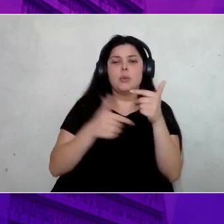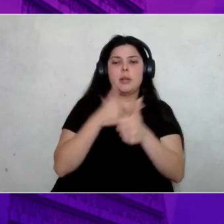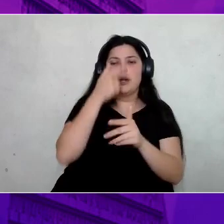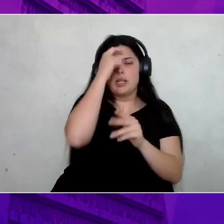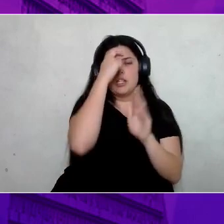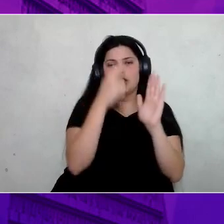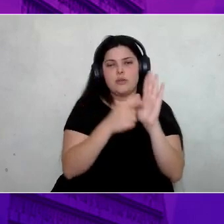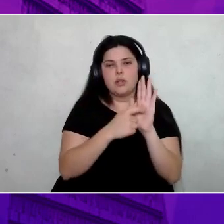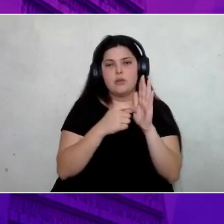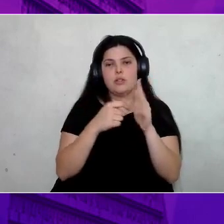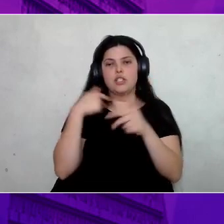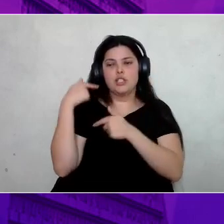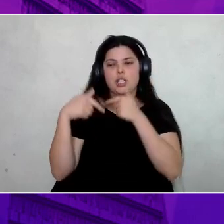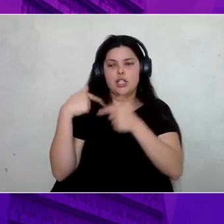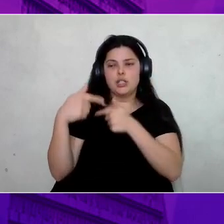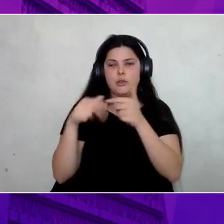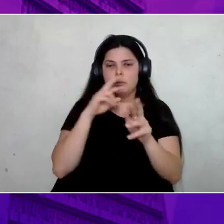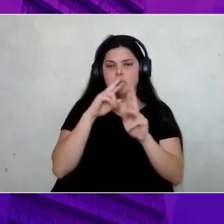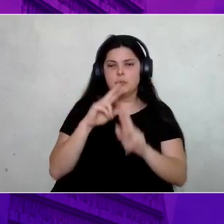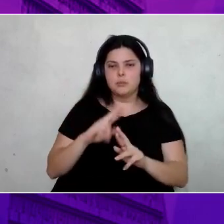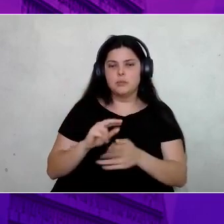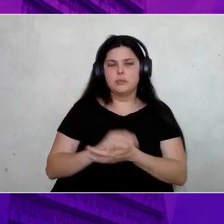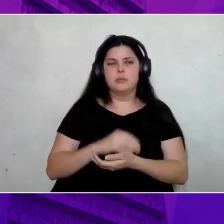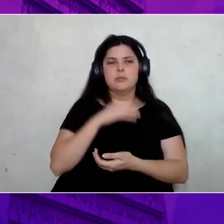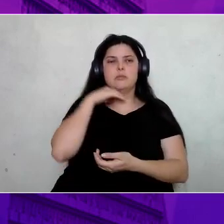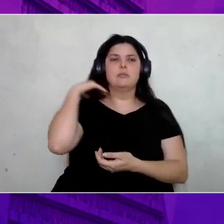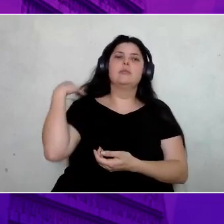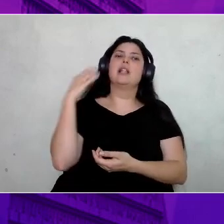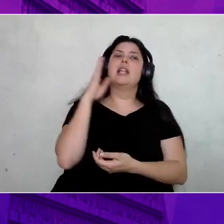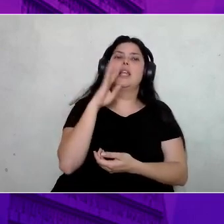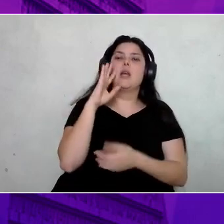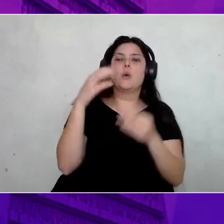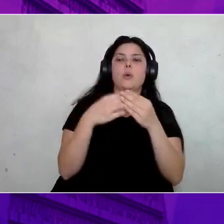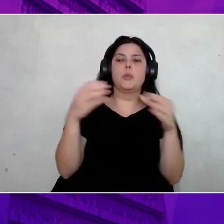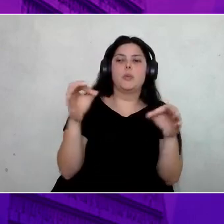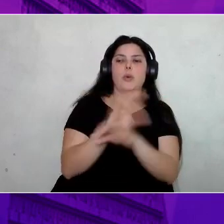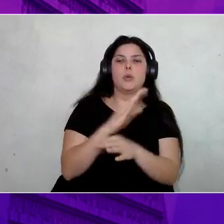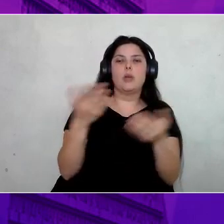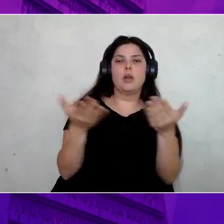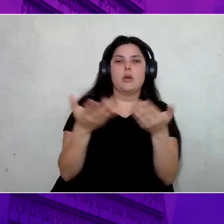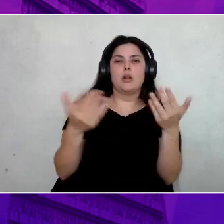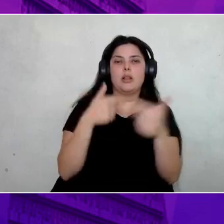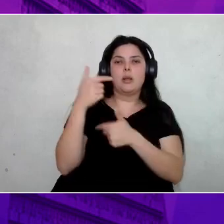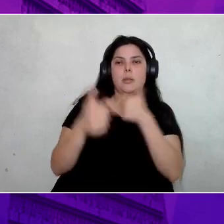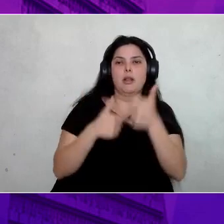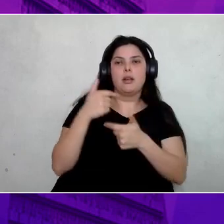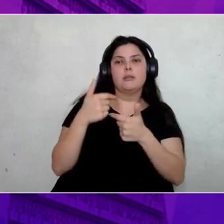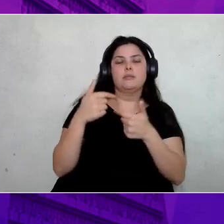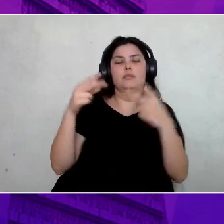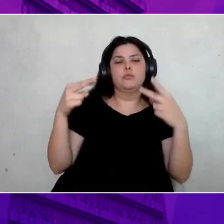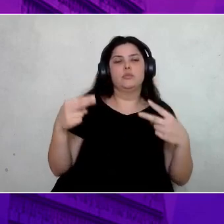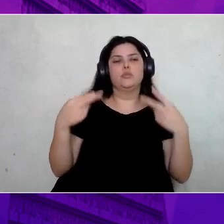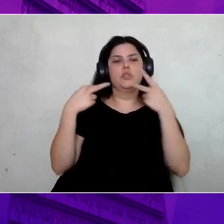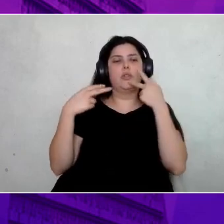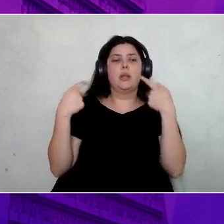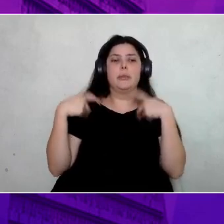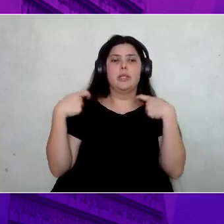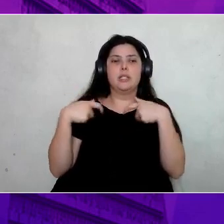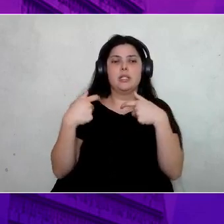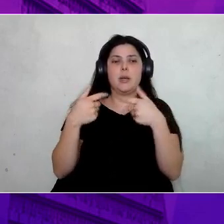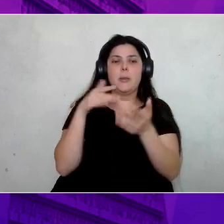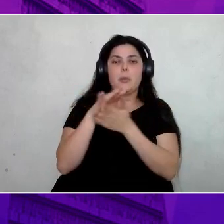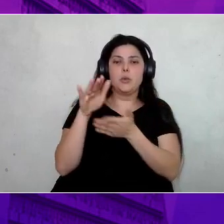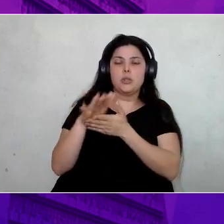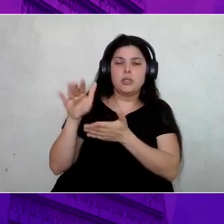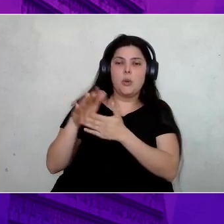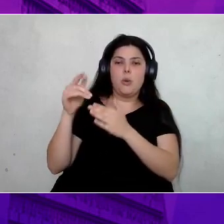generativa. Legal, temos um time, vamos trabalhar, e aí olham para a gente e falam, vocês precisam subir em produção em menos de 2 meses.